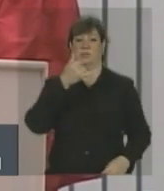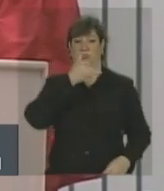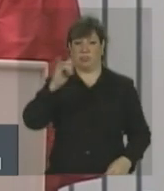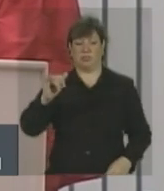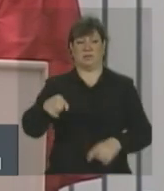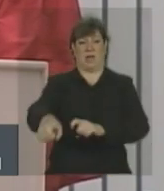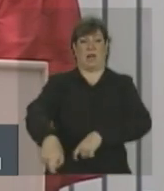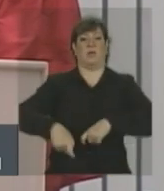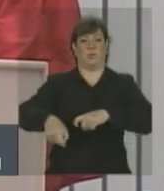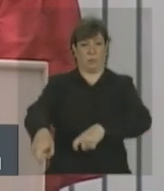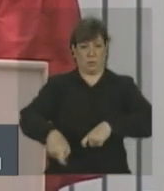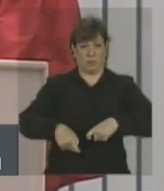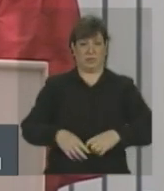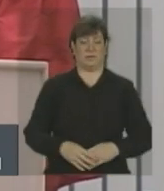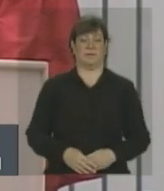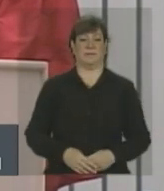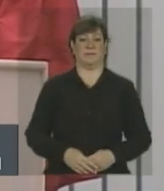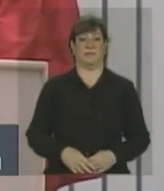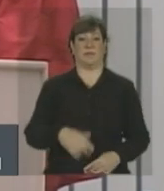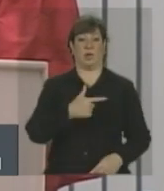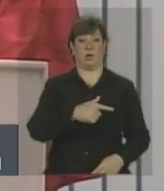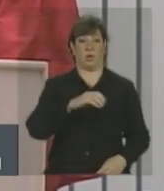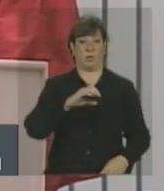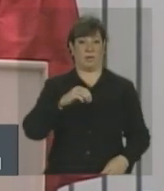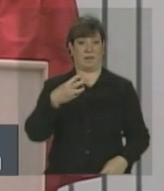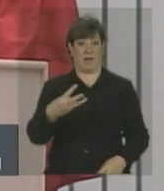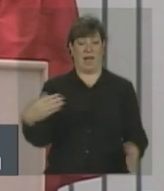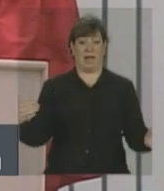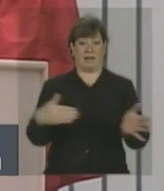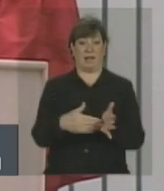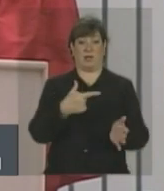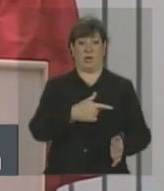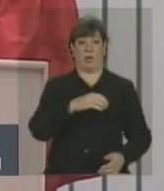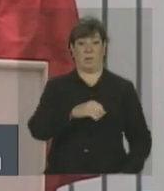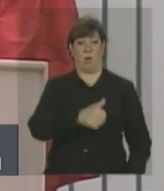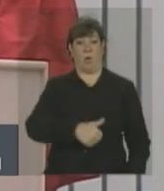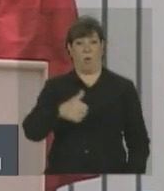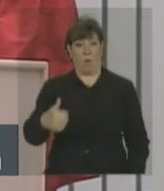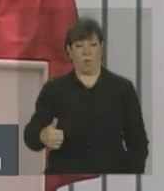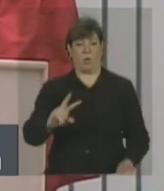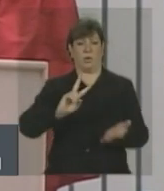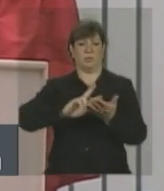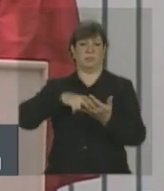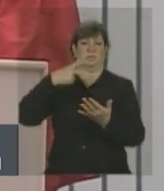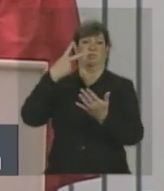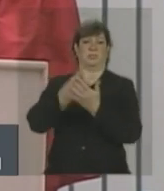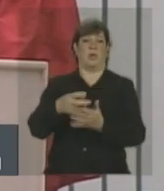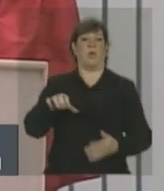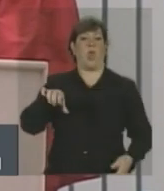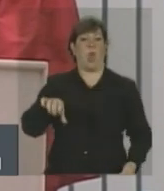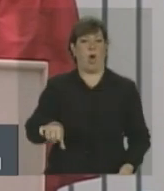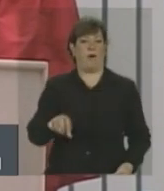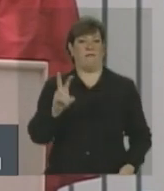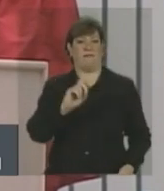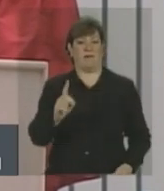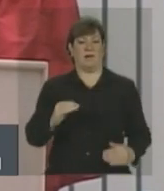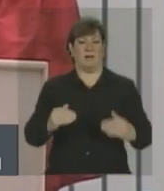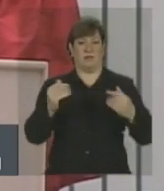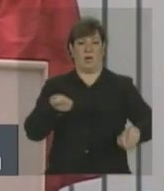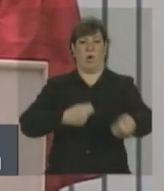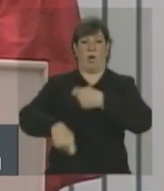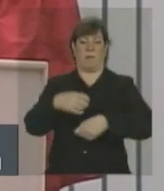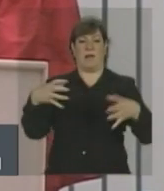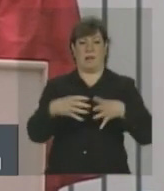e agricultura. De 2003 a 2011, multiplicou-se por 9 o comércio entre Brasil e